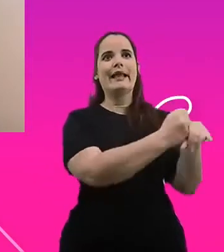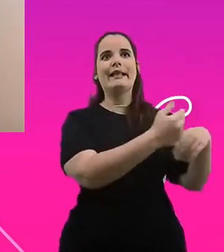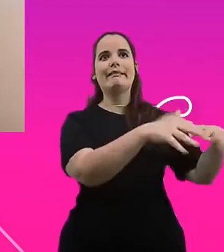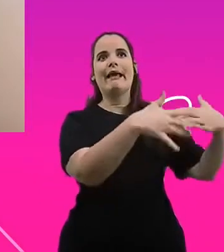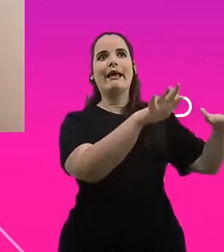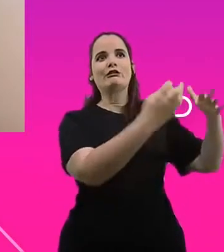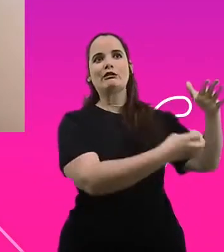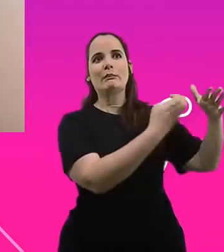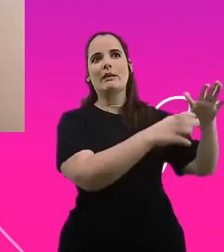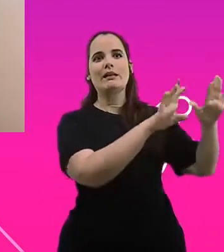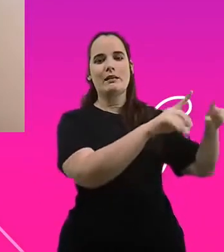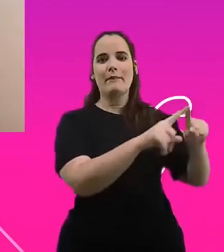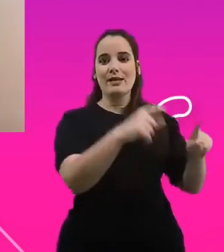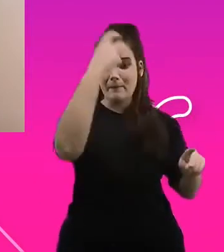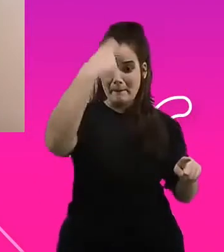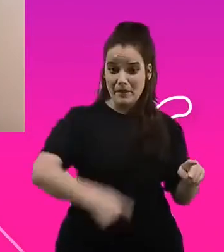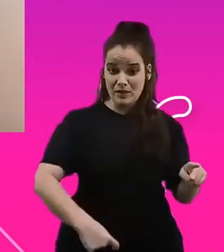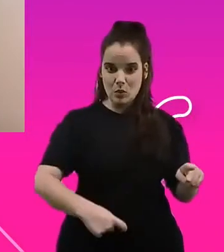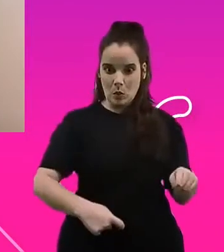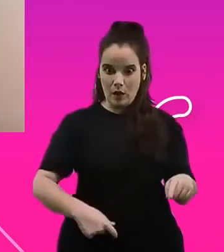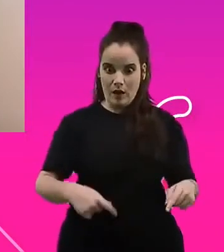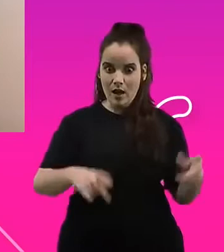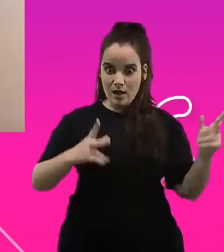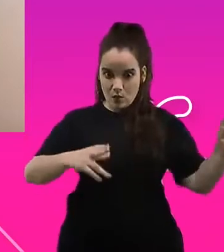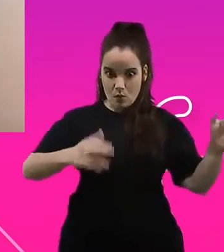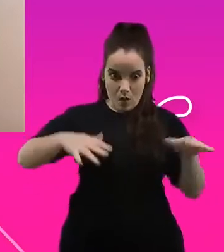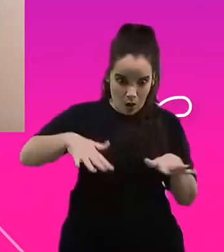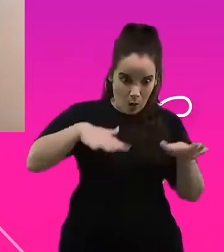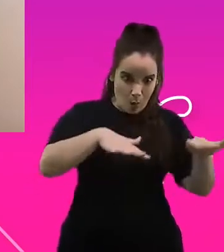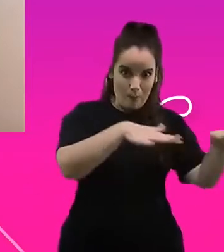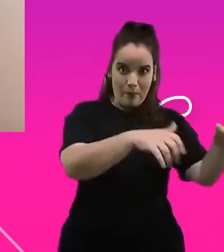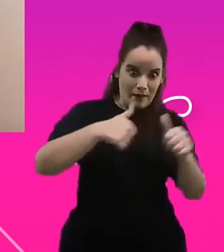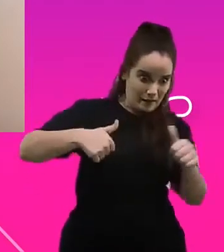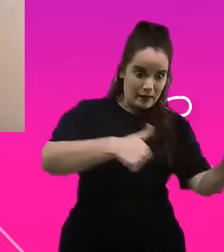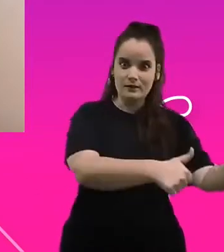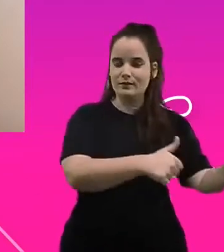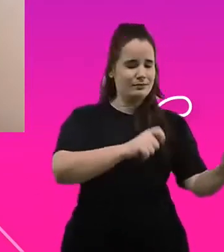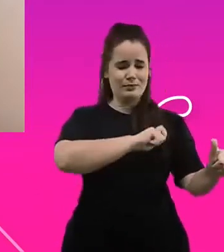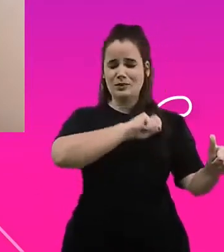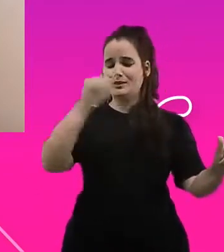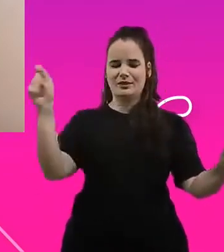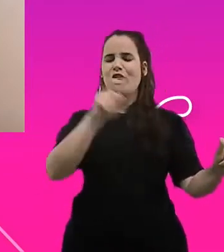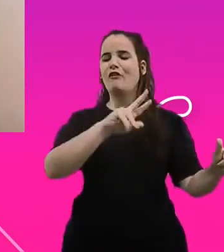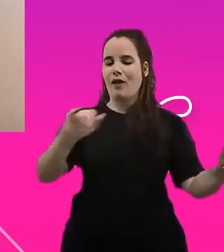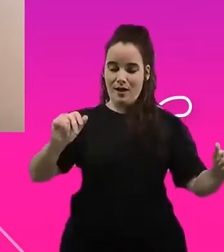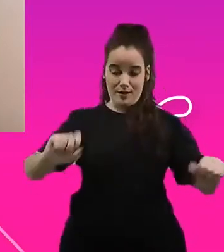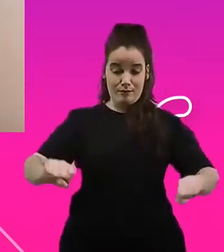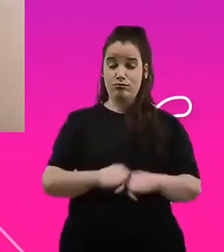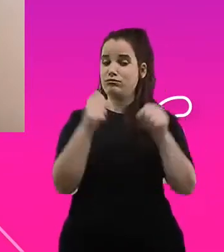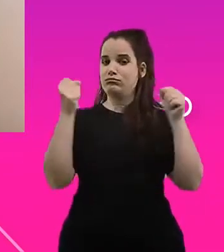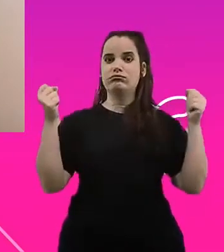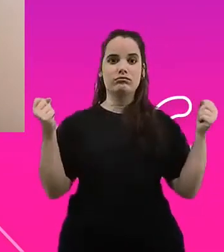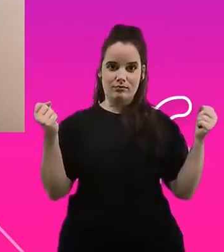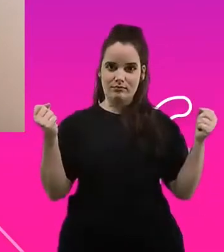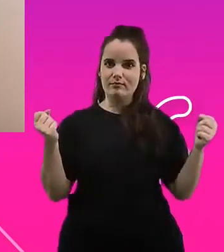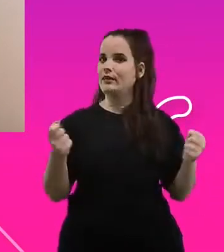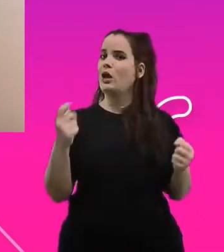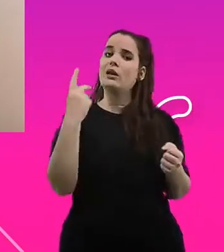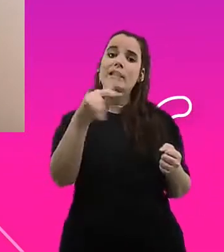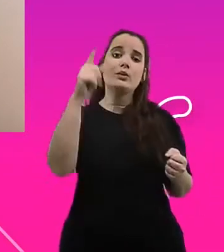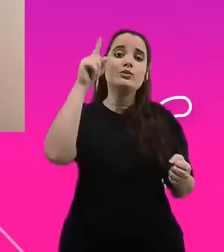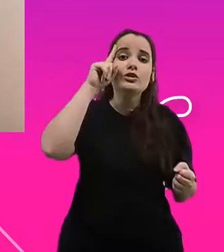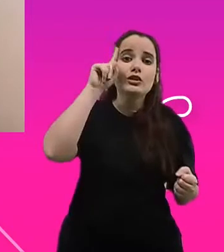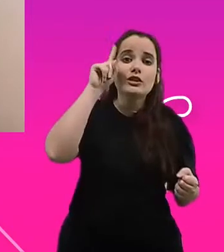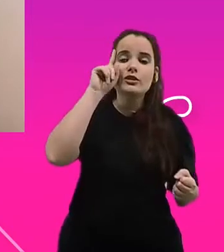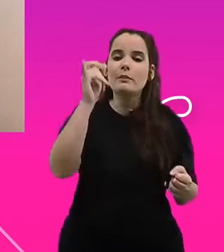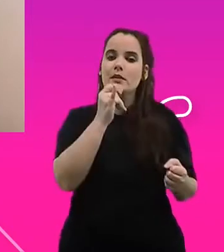não é o ritmo de gente de verdade, né? E isso acaba esbarrando no seu jeito de viajar, no seu jeito de comer, no seu